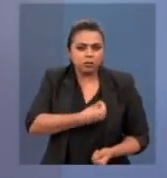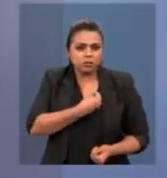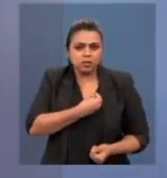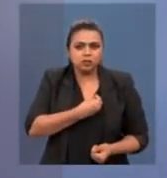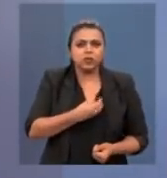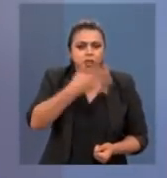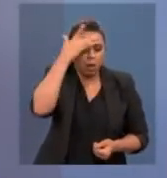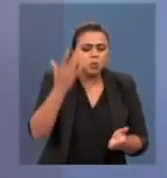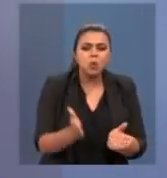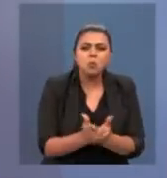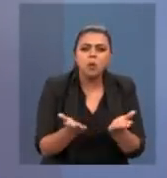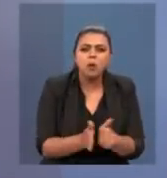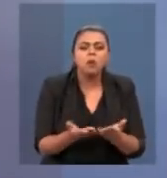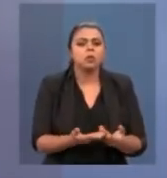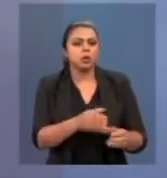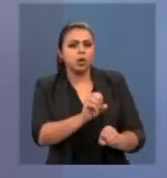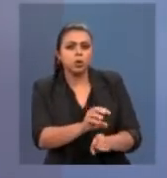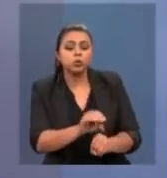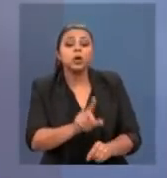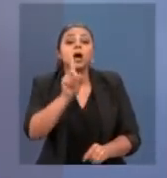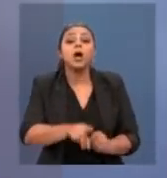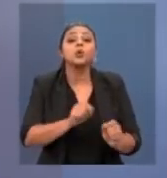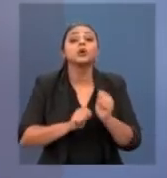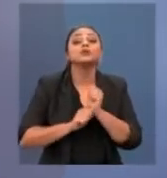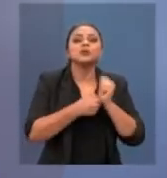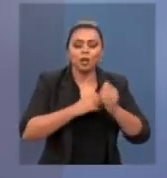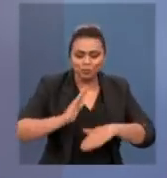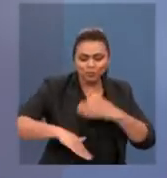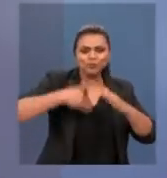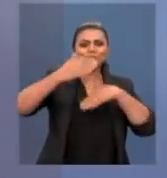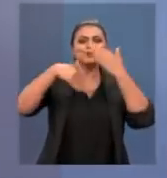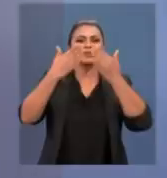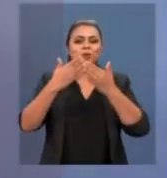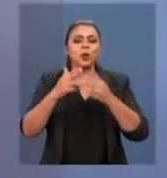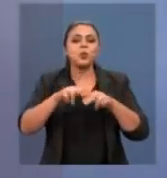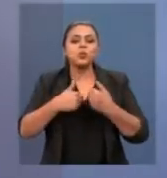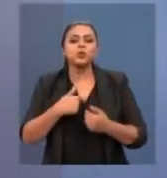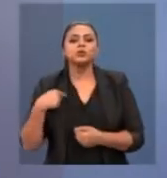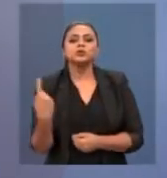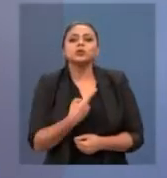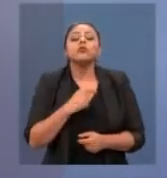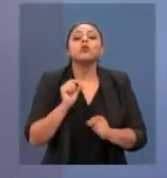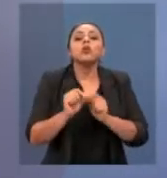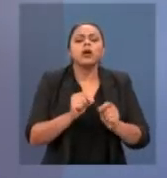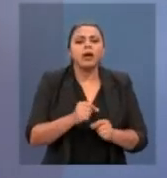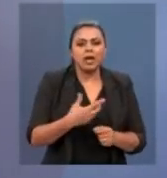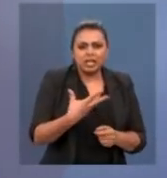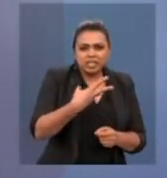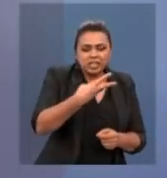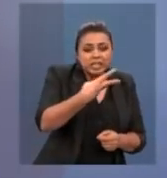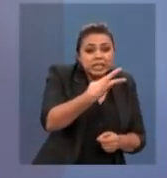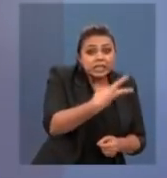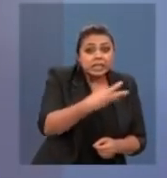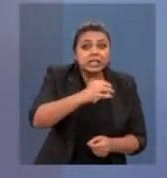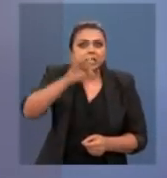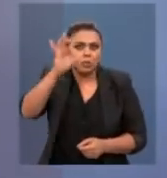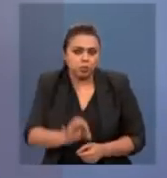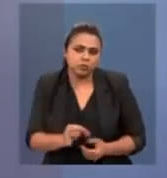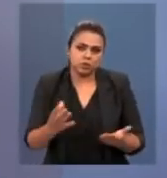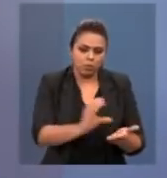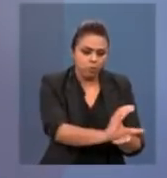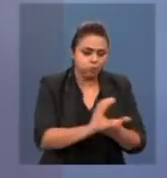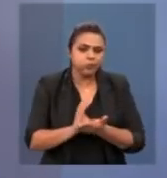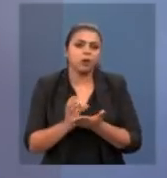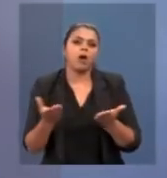mais pobre a educação é a chave para o nosso desenvolvimento por isso nós vamos aumentar para 30% para o orçamento da educação